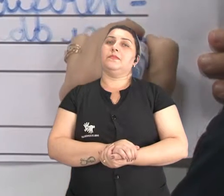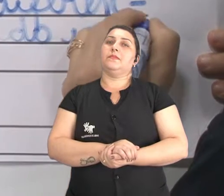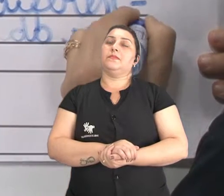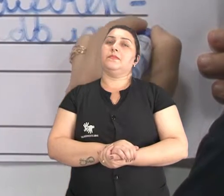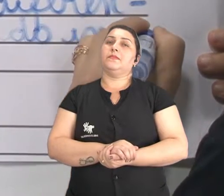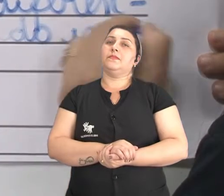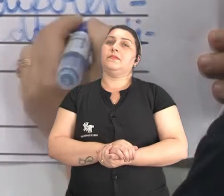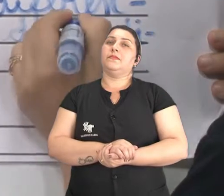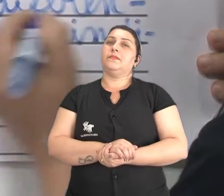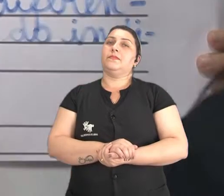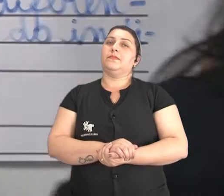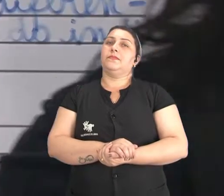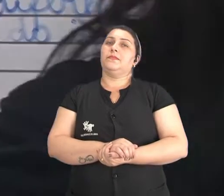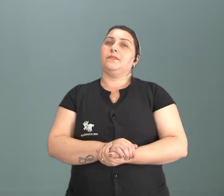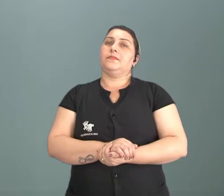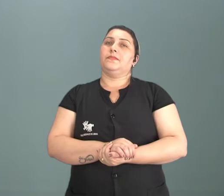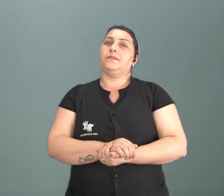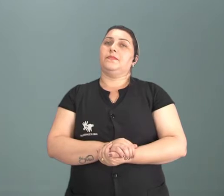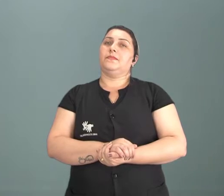do